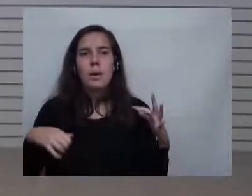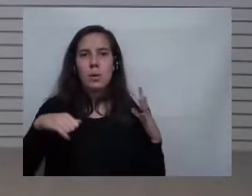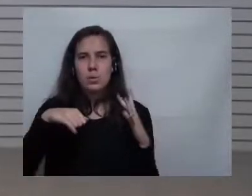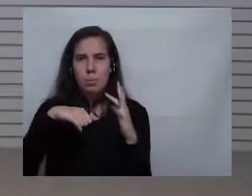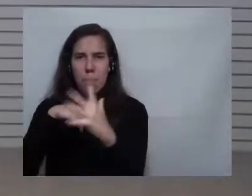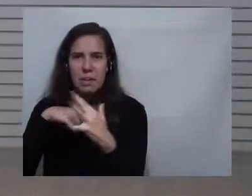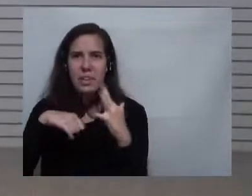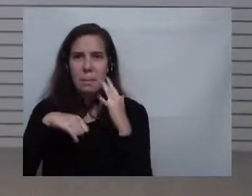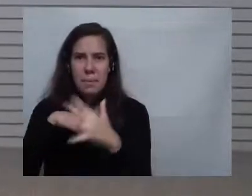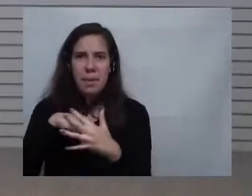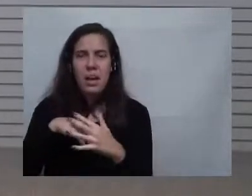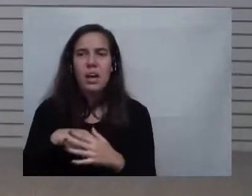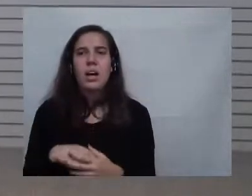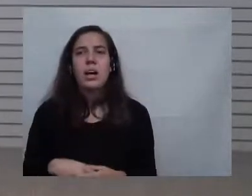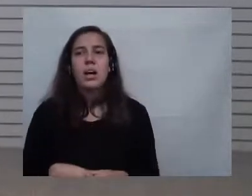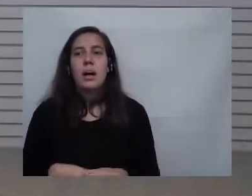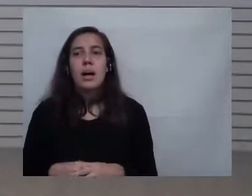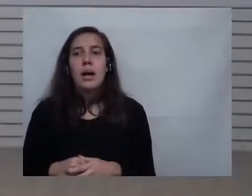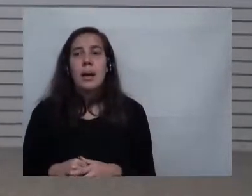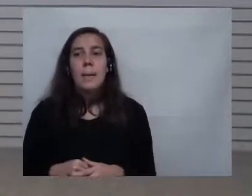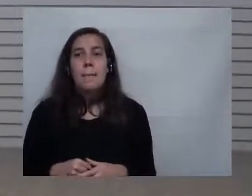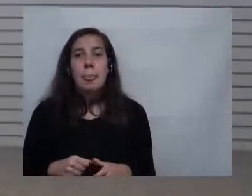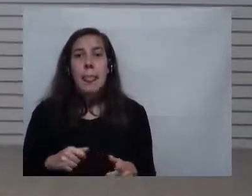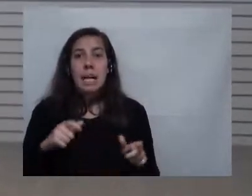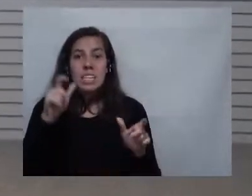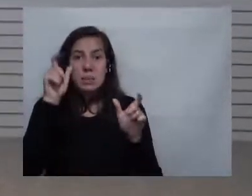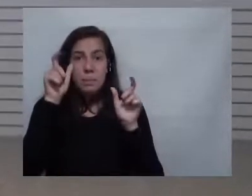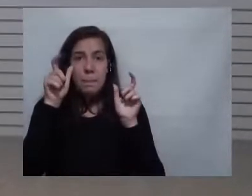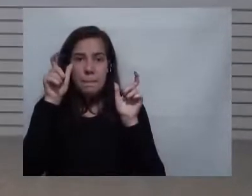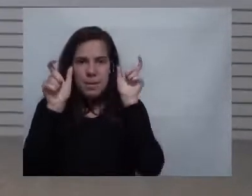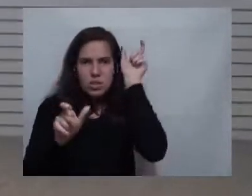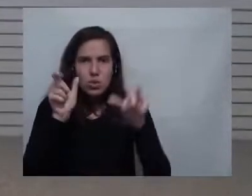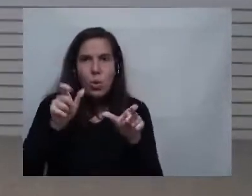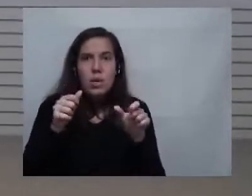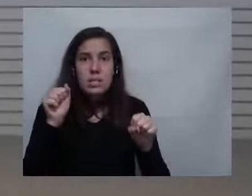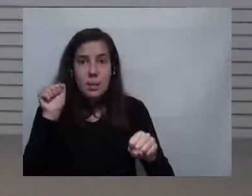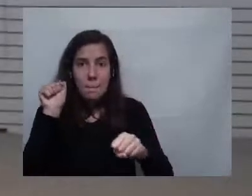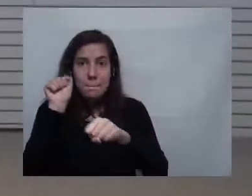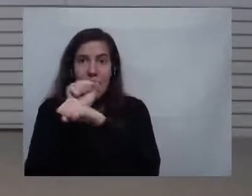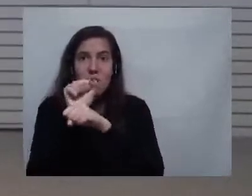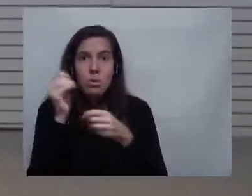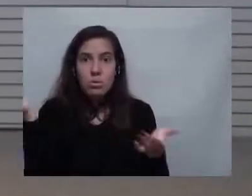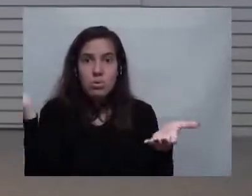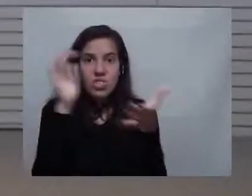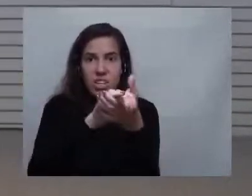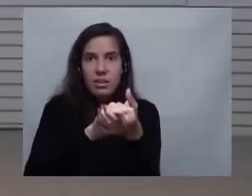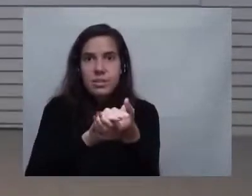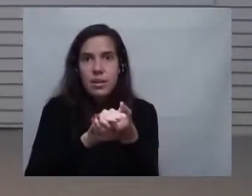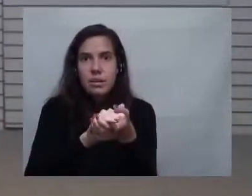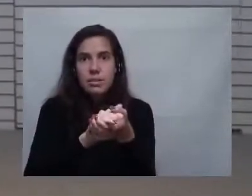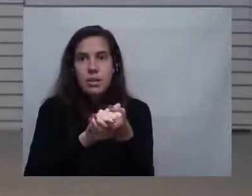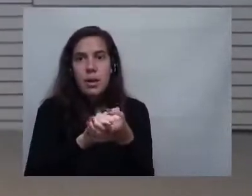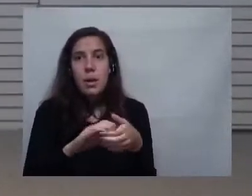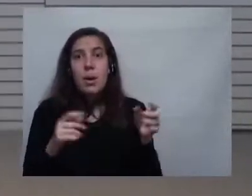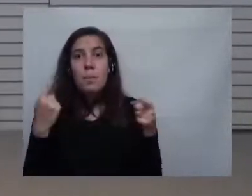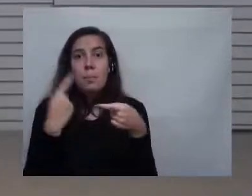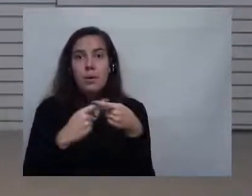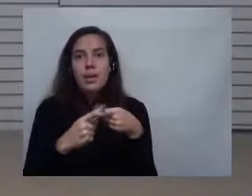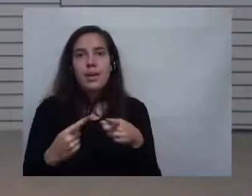cultural foi uma era onde não se casavam muito pois as pessoas não queriam se casar